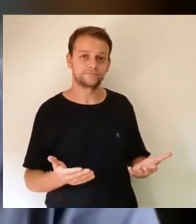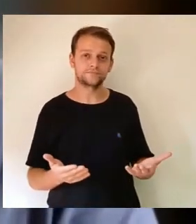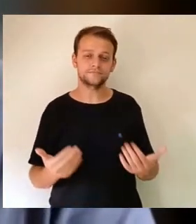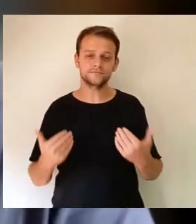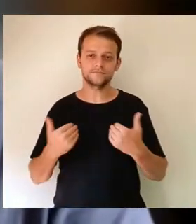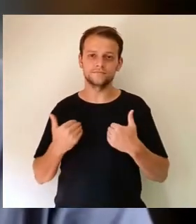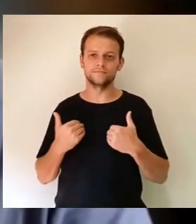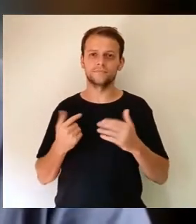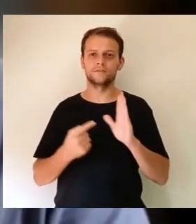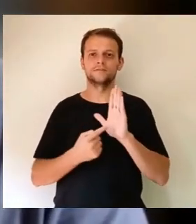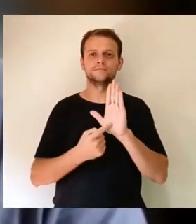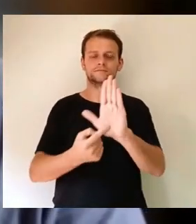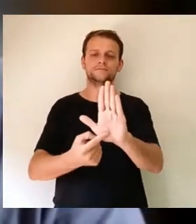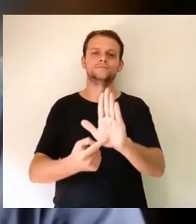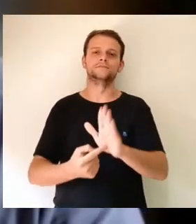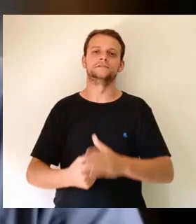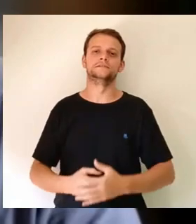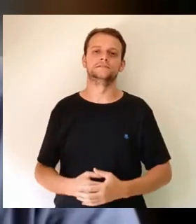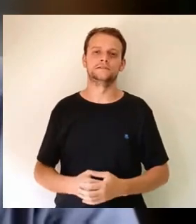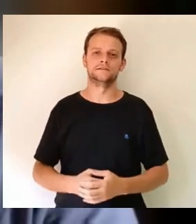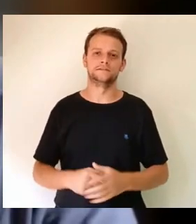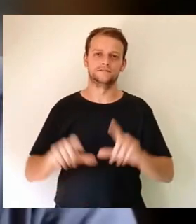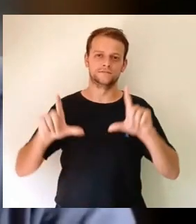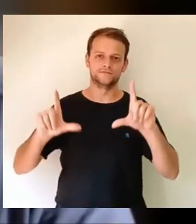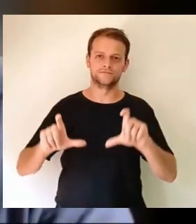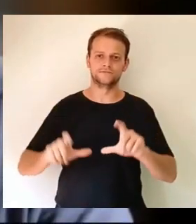Então, Luciana, deixa eu mostrar aqui